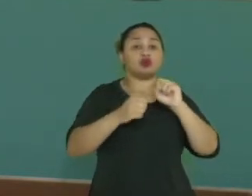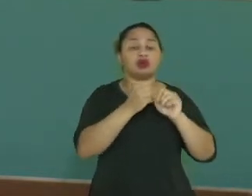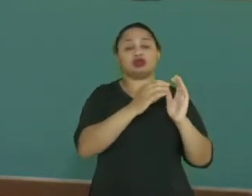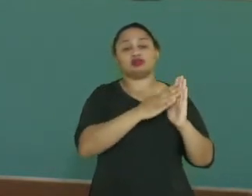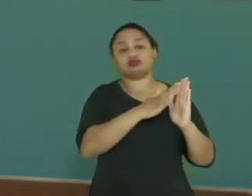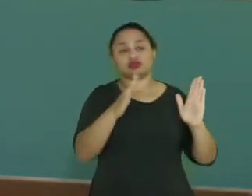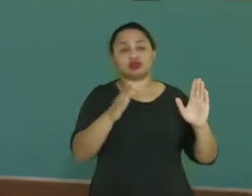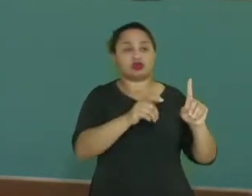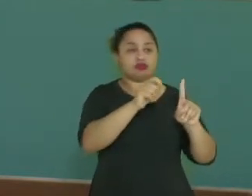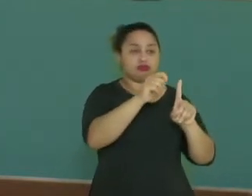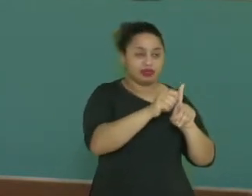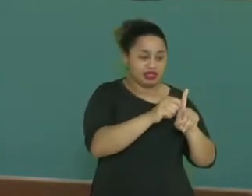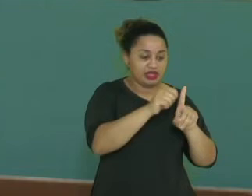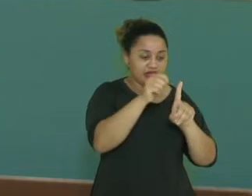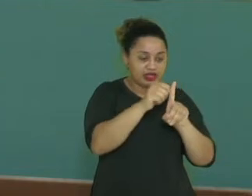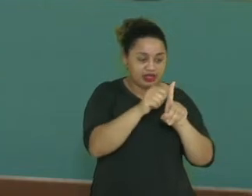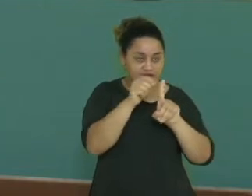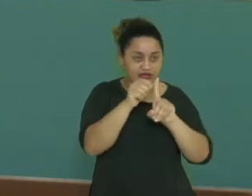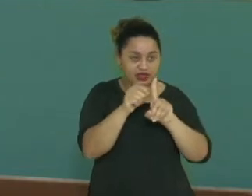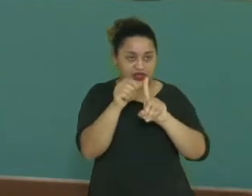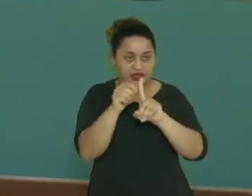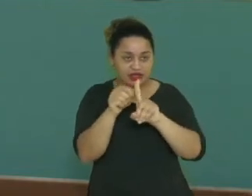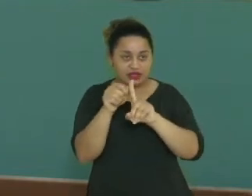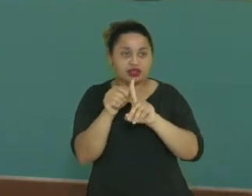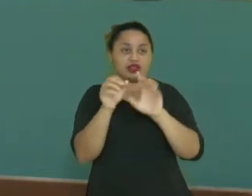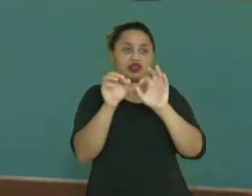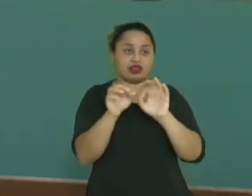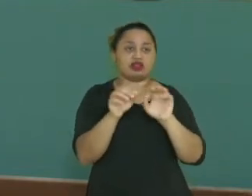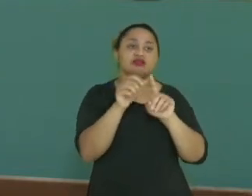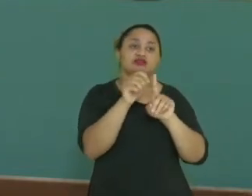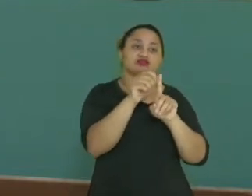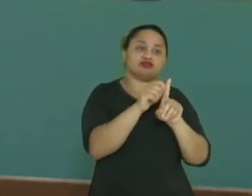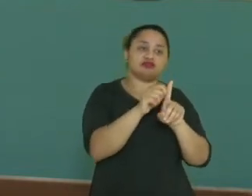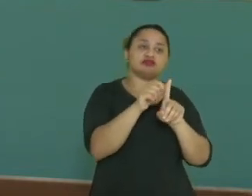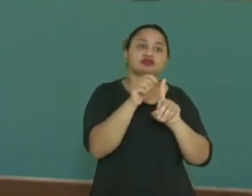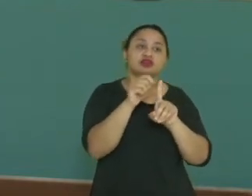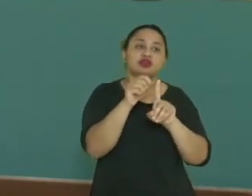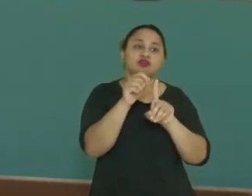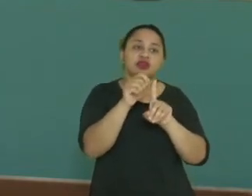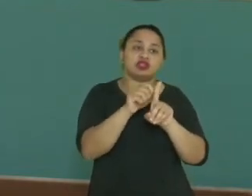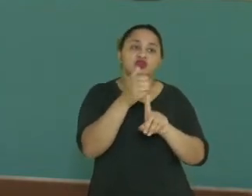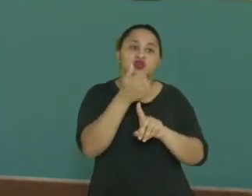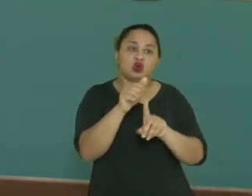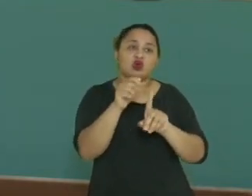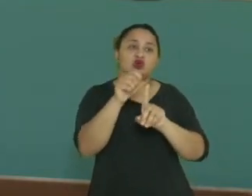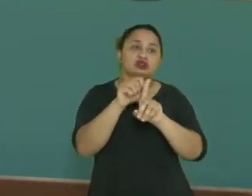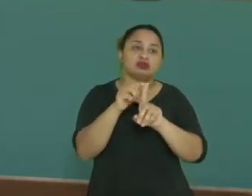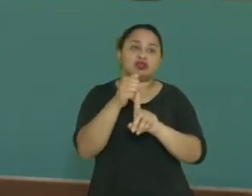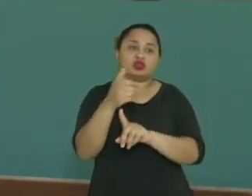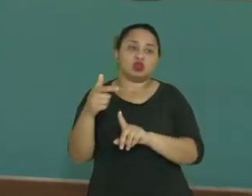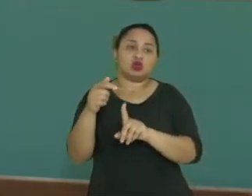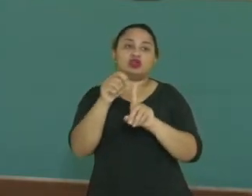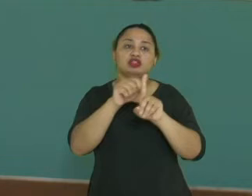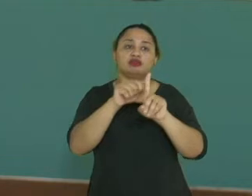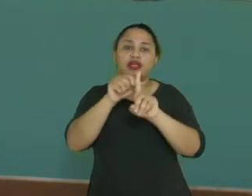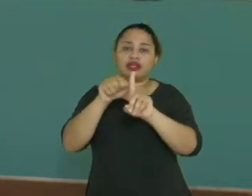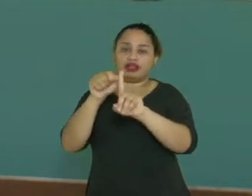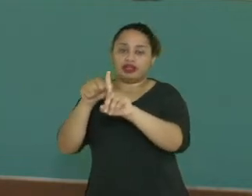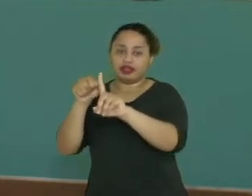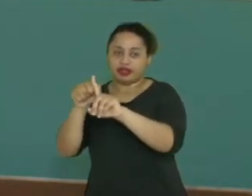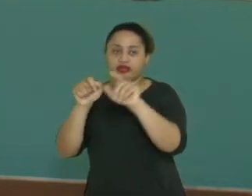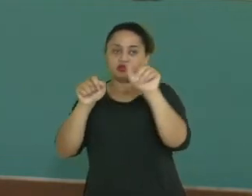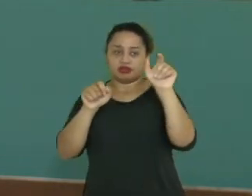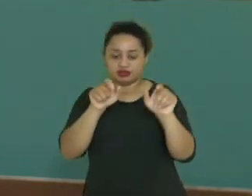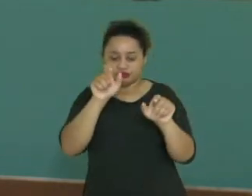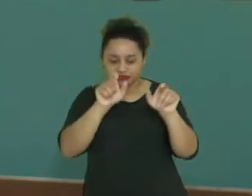o mês, né, certinho, ó, 12/10 ali, ó, né, que vai, 11, né, que daí vai colocando todos os mesezinhos aqui, ele vai